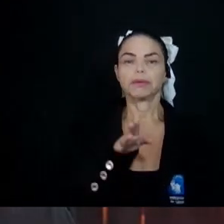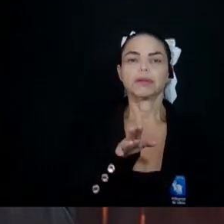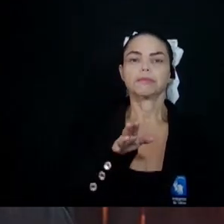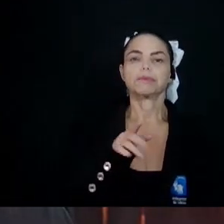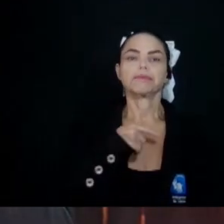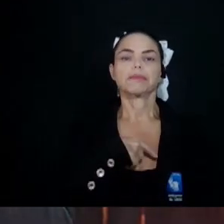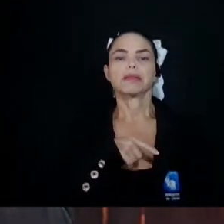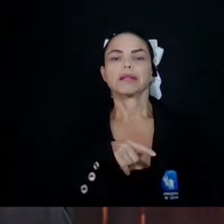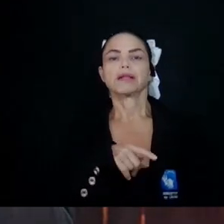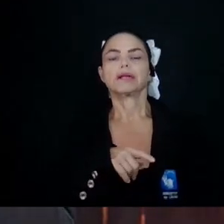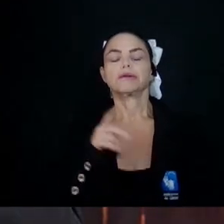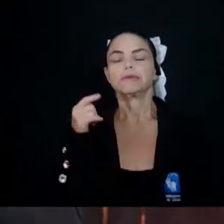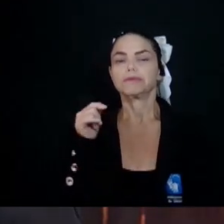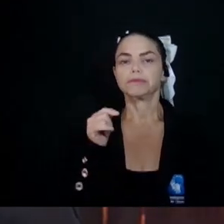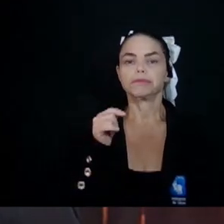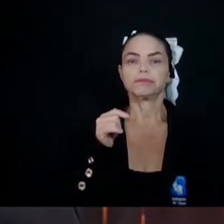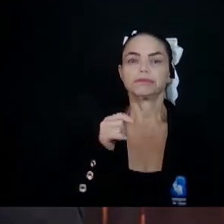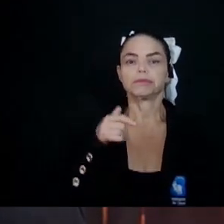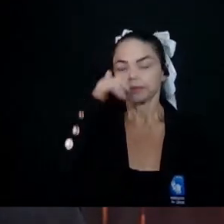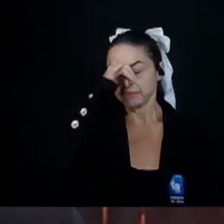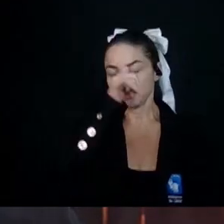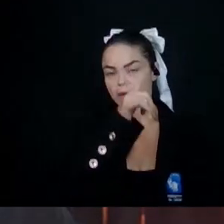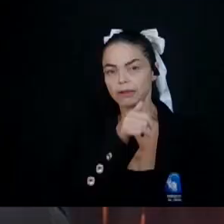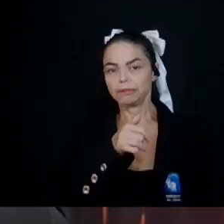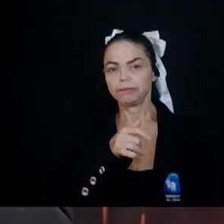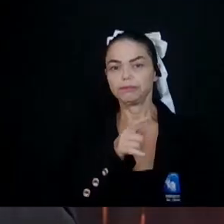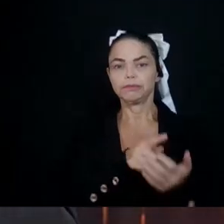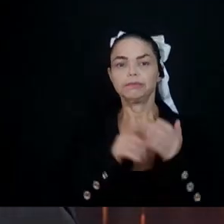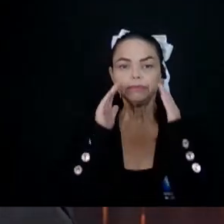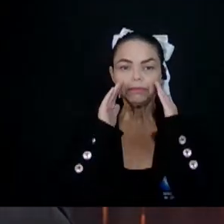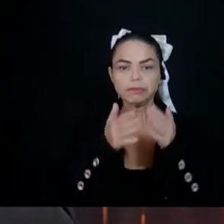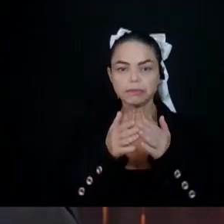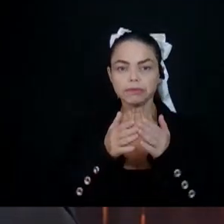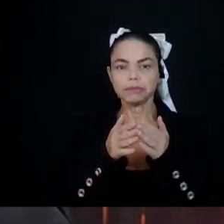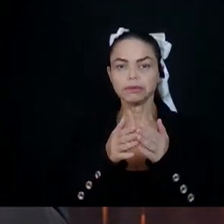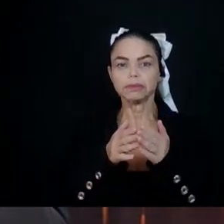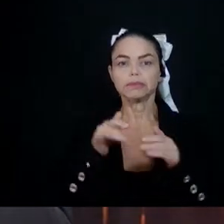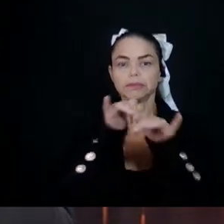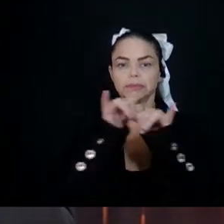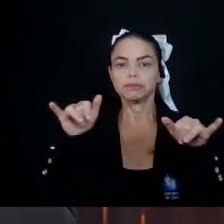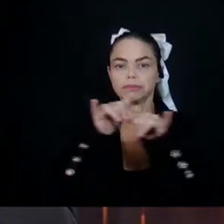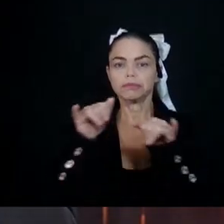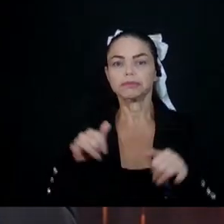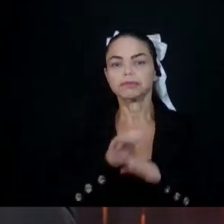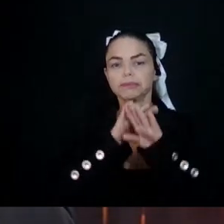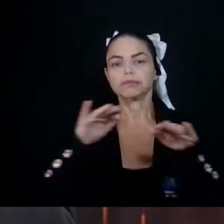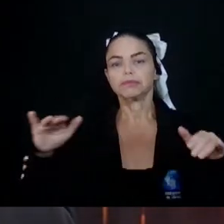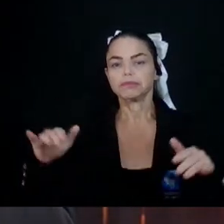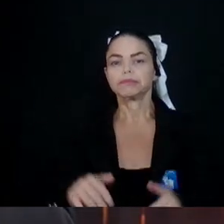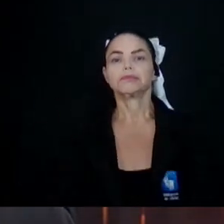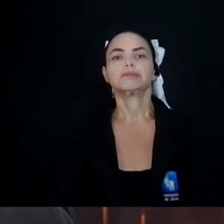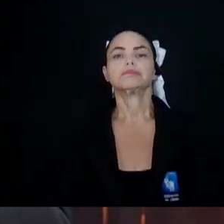das Maravilhas, né? Aham. O que acontece? Quando você começa a direcionar certas publicidades para as crianças, elas começam a entrar